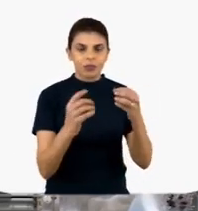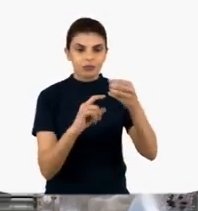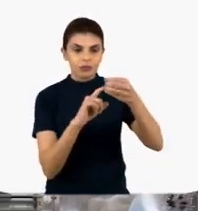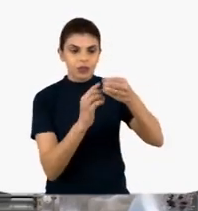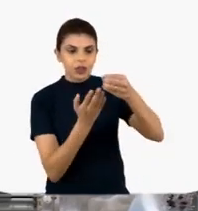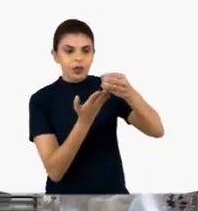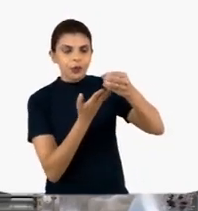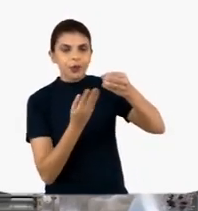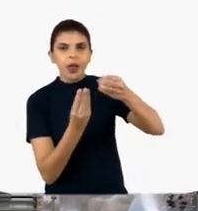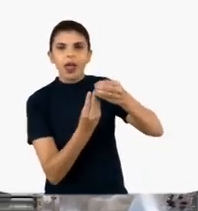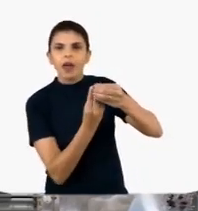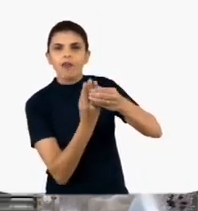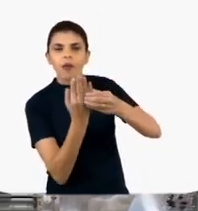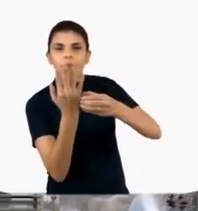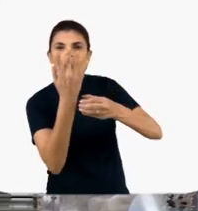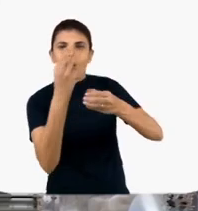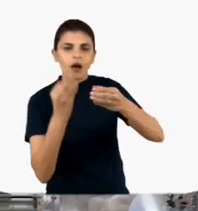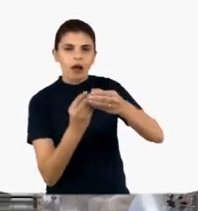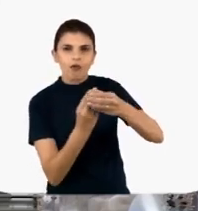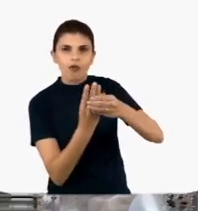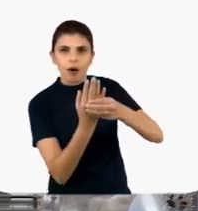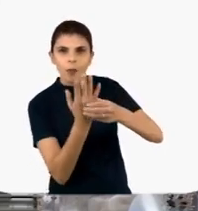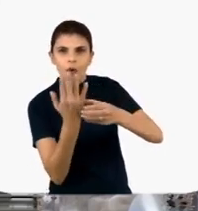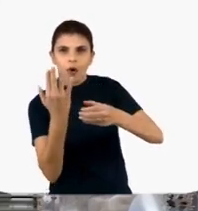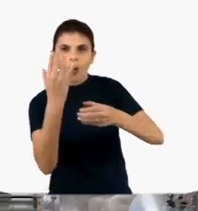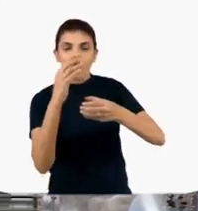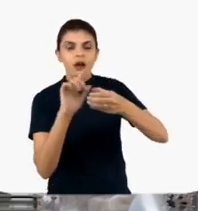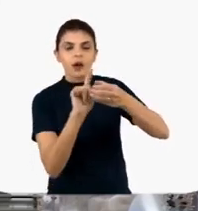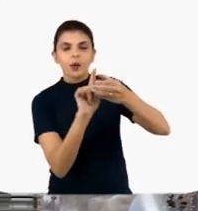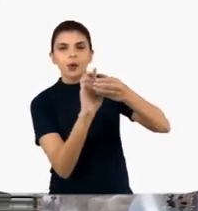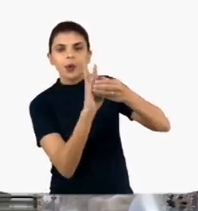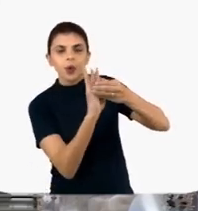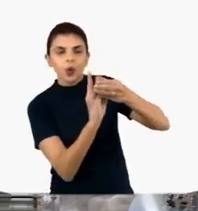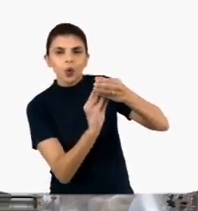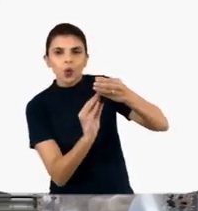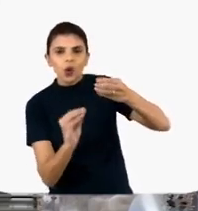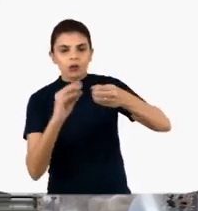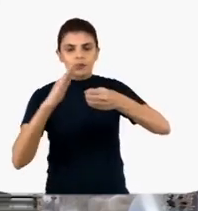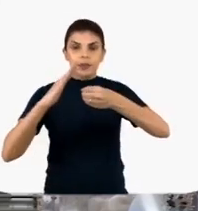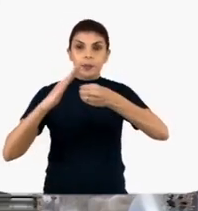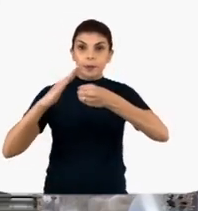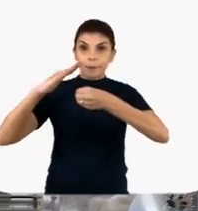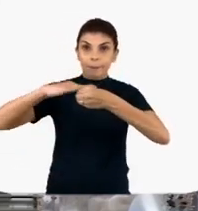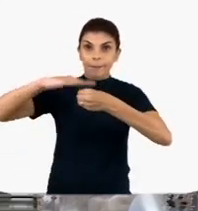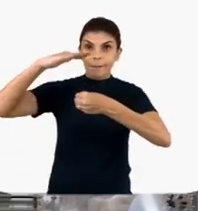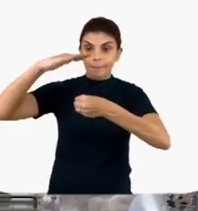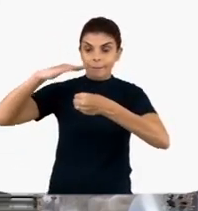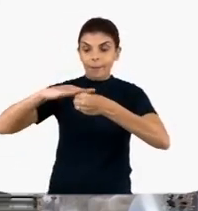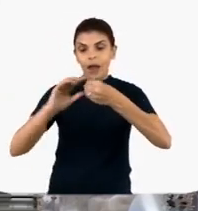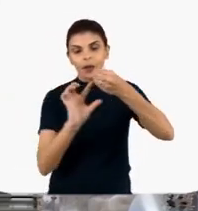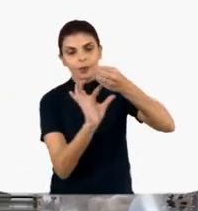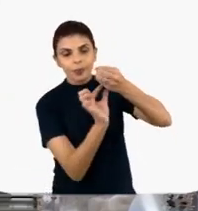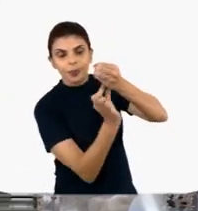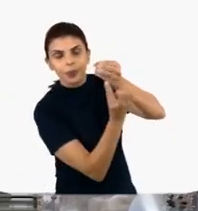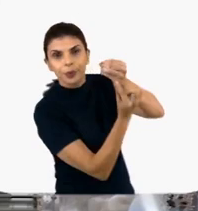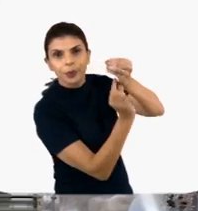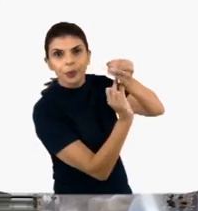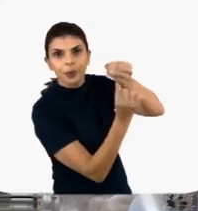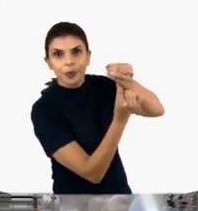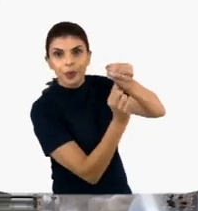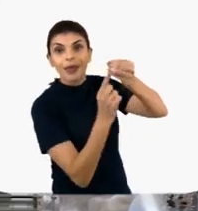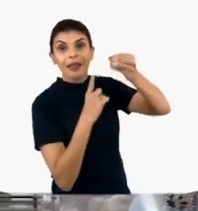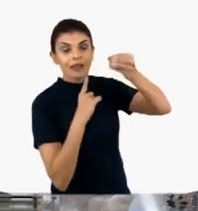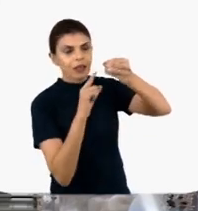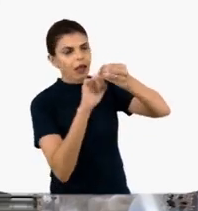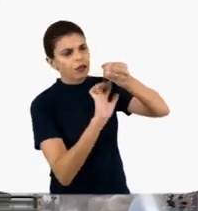que deveria ficar congelada é evaporada através de técnicas de vazio. Quando tem alto